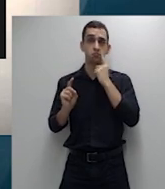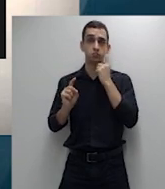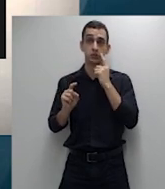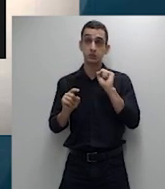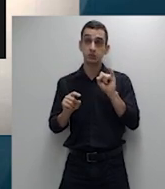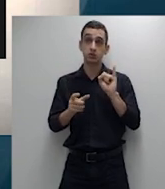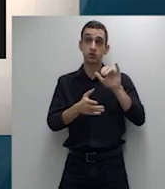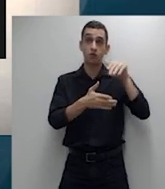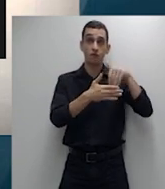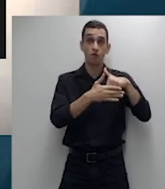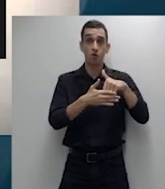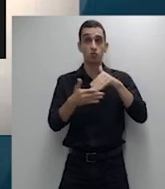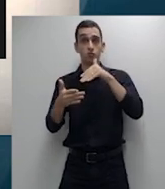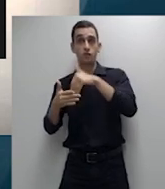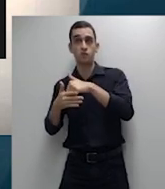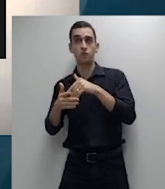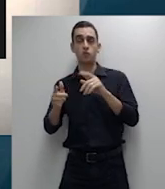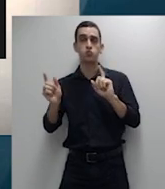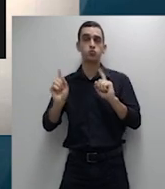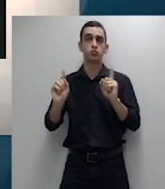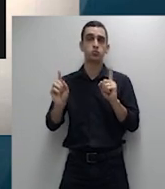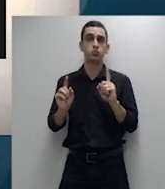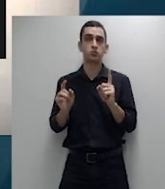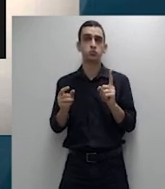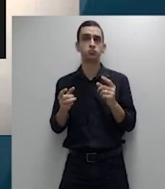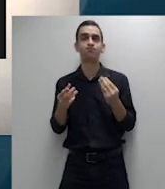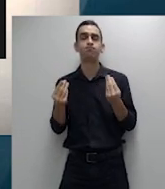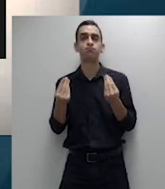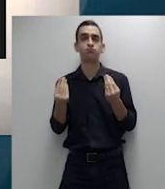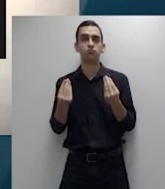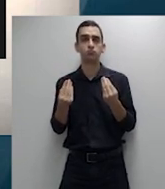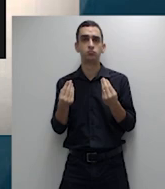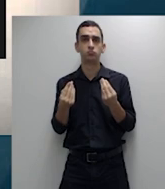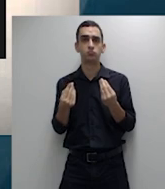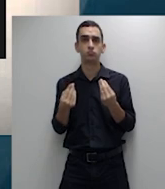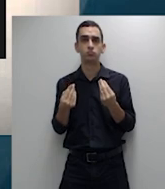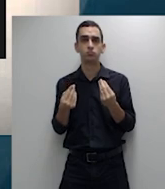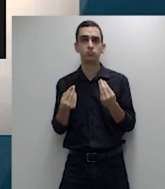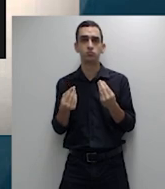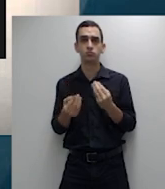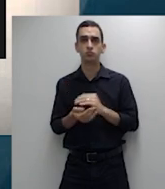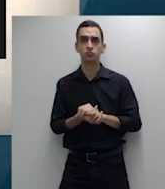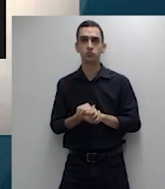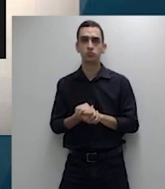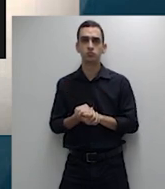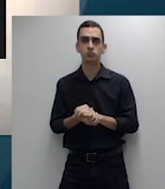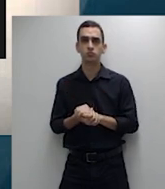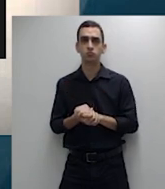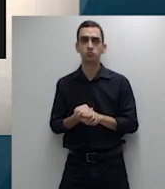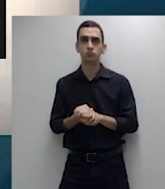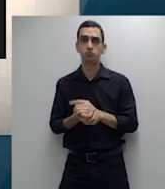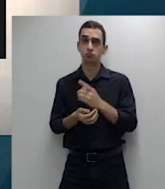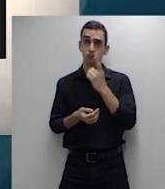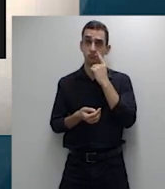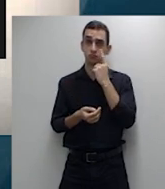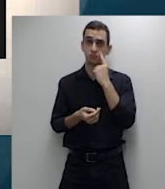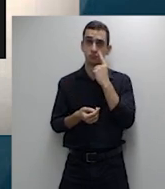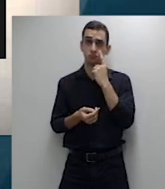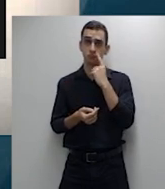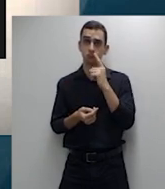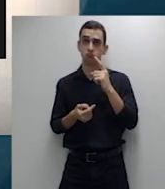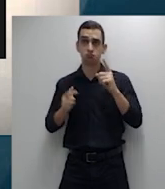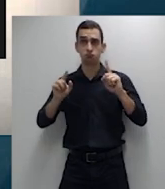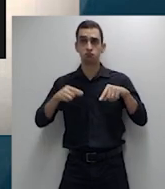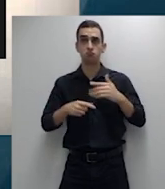entre as duas possibilidades eh no prefere ver se vai vencer o mauria